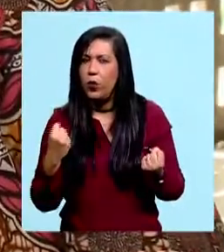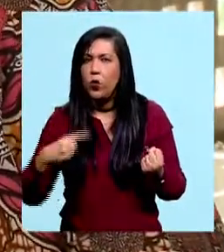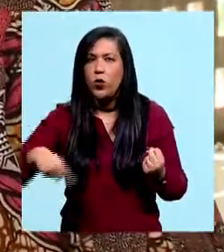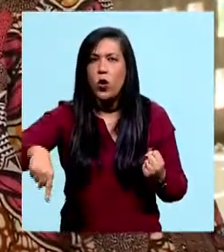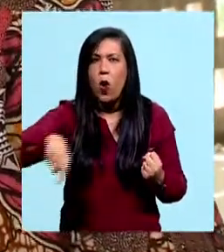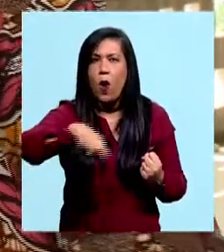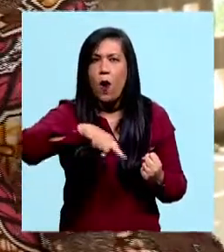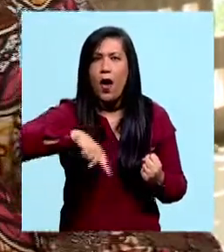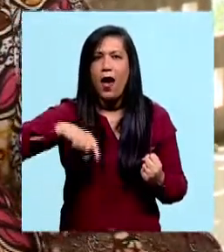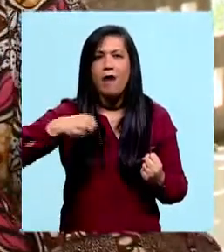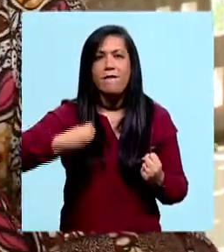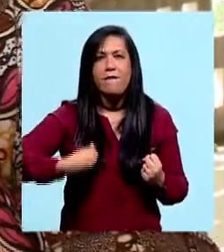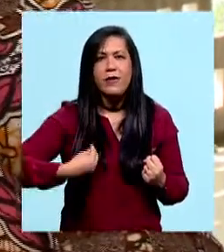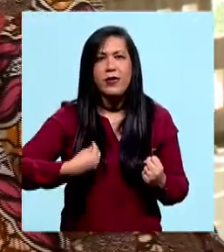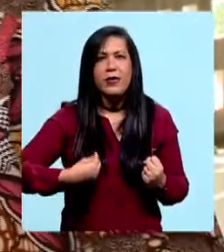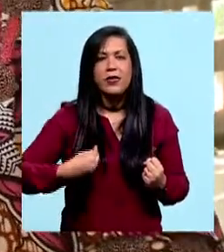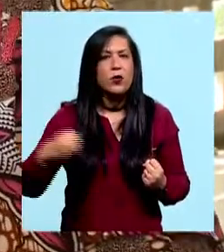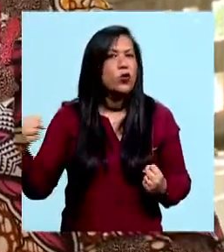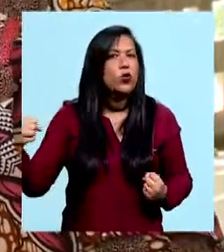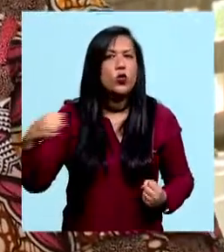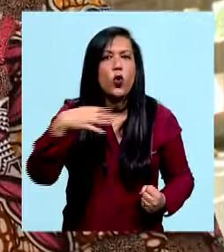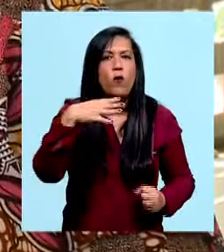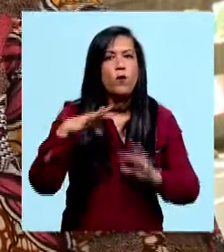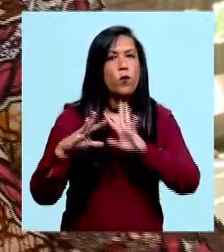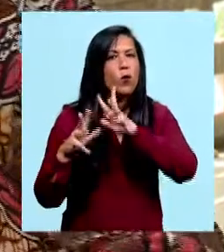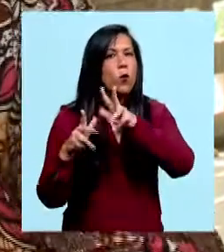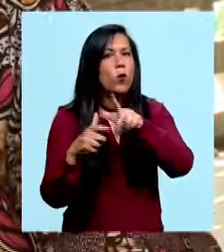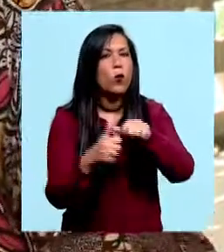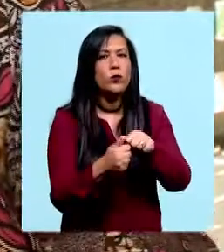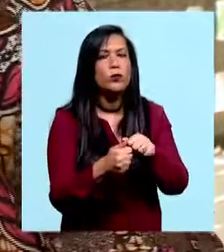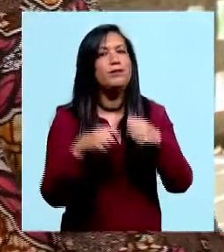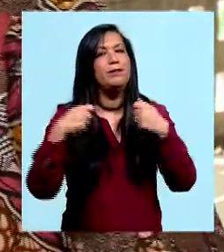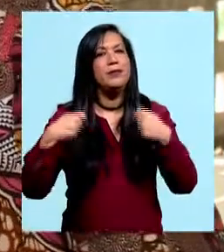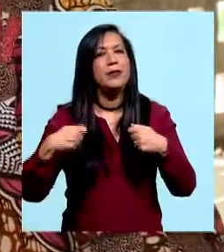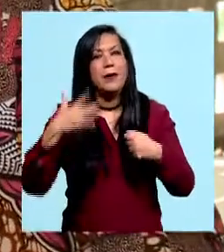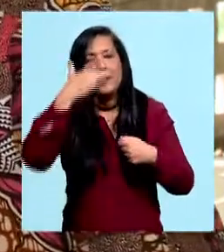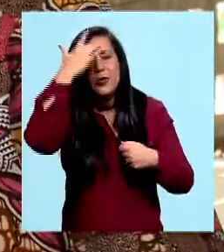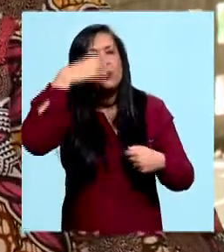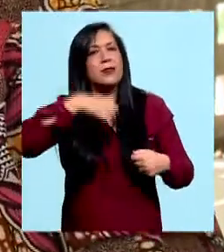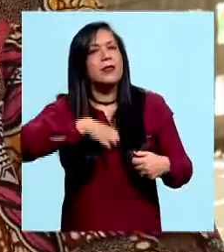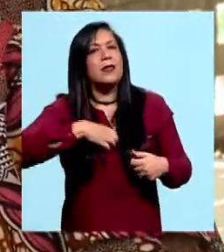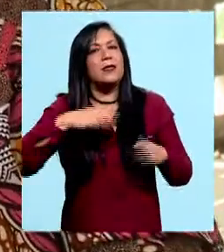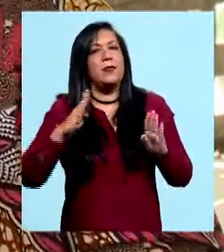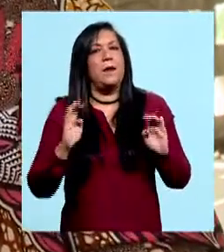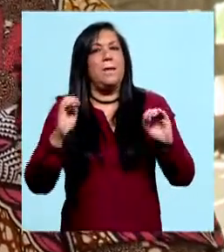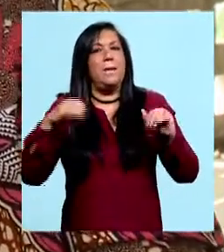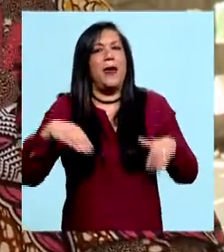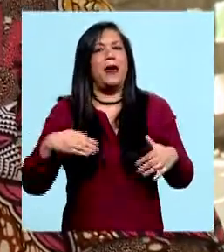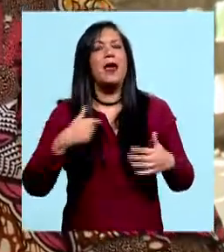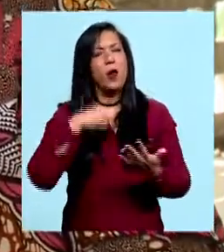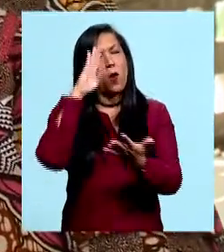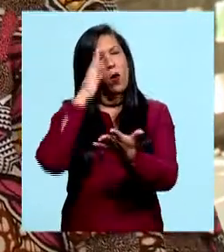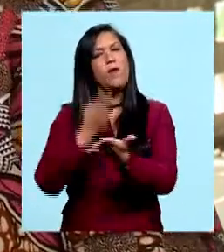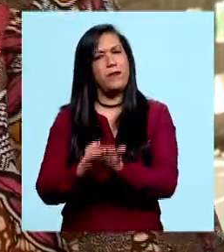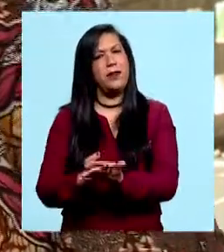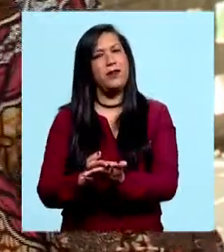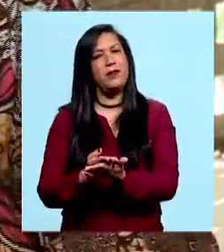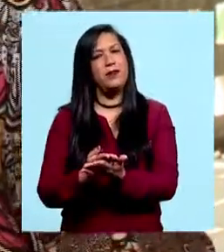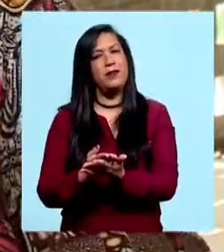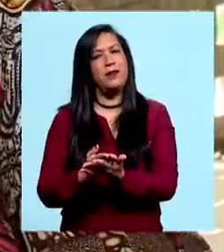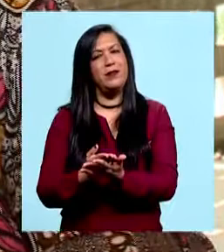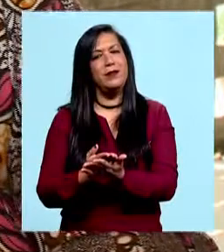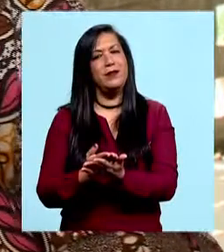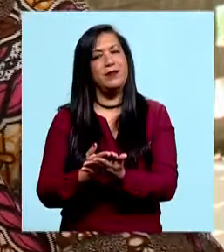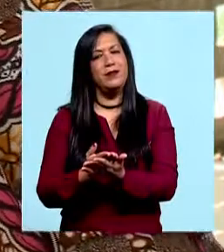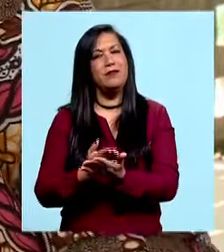construir uma nova civilização onde as pessoas se sintam bem? Eu acredito que sim. Mas isso é uma